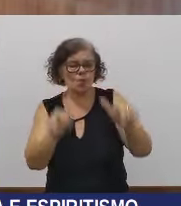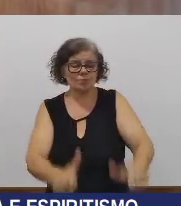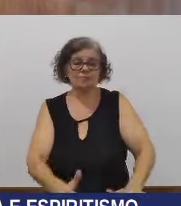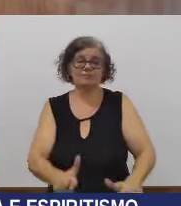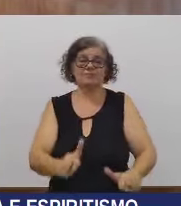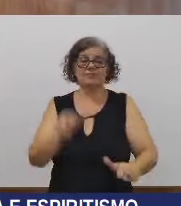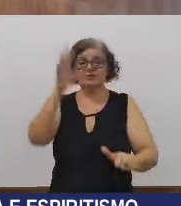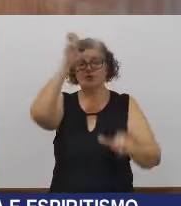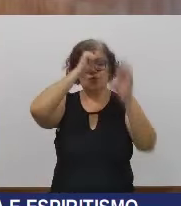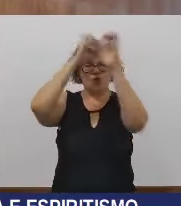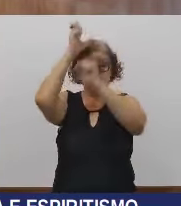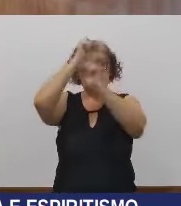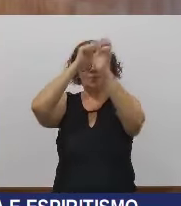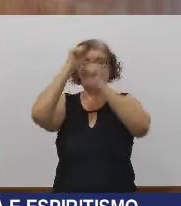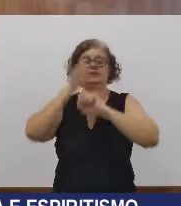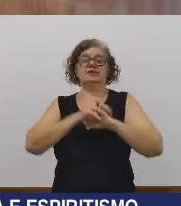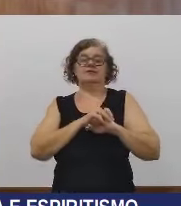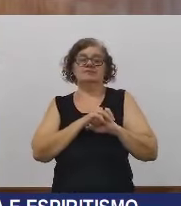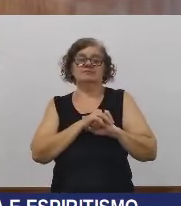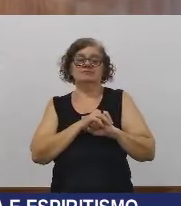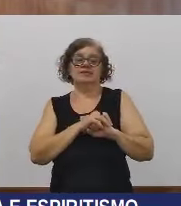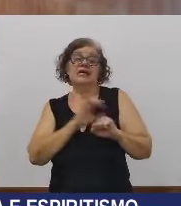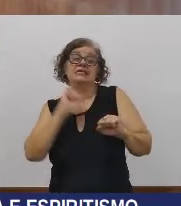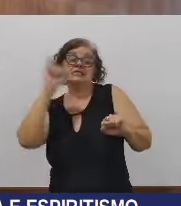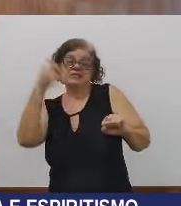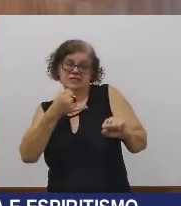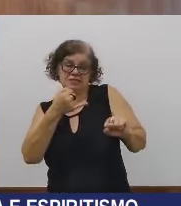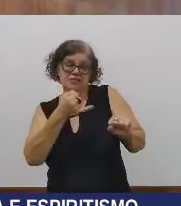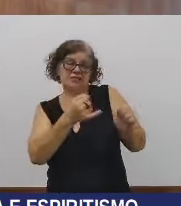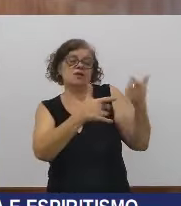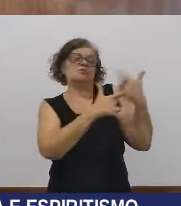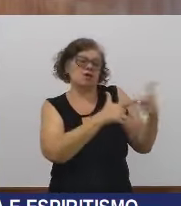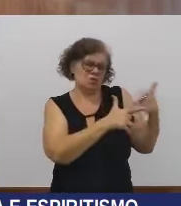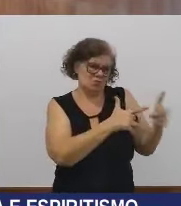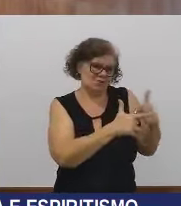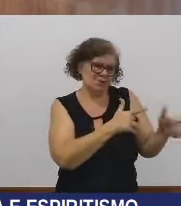embora ainda, pode visitar os seus comportamentos.